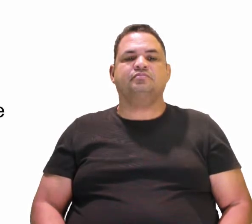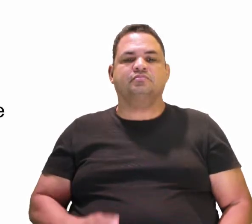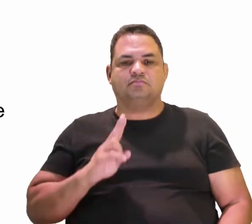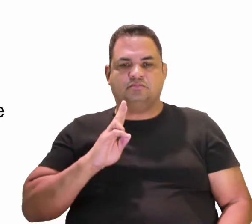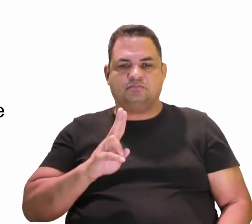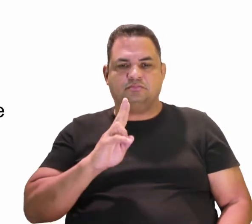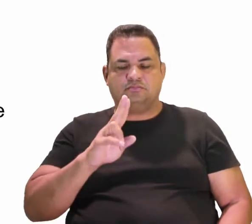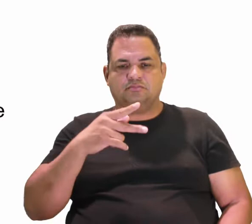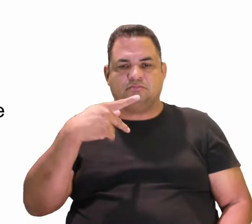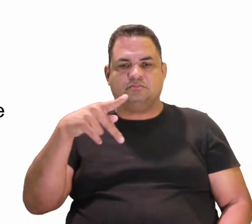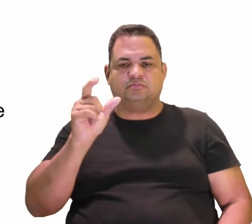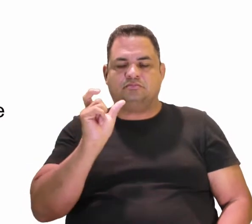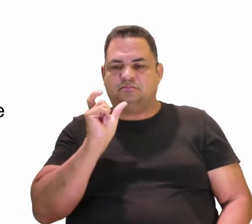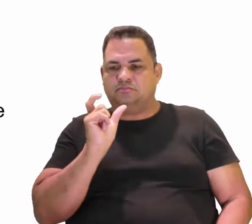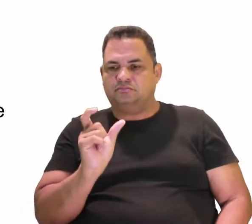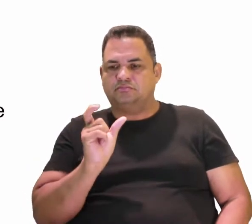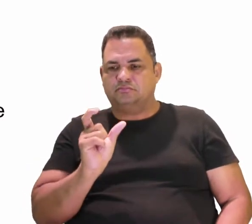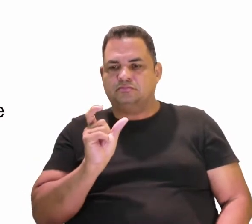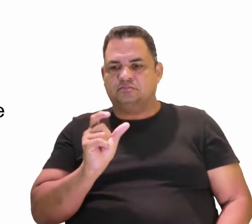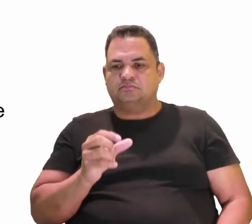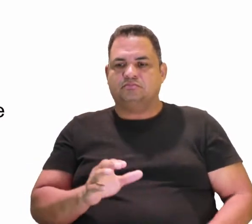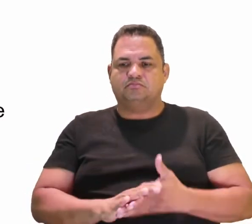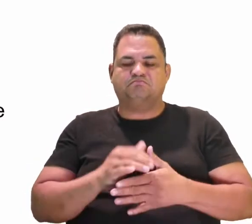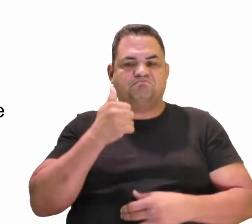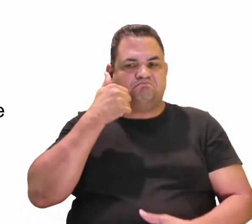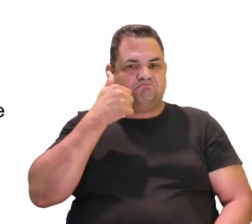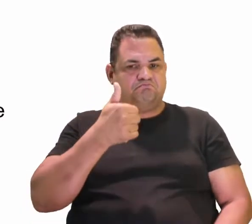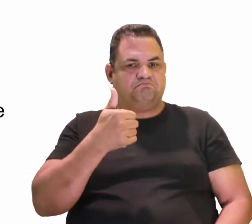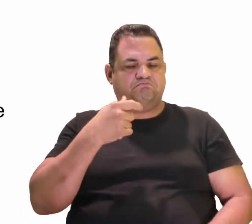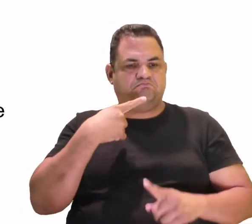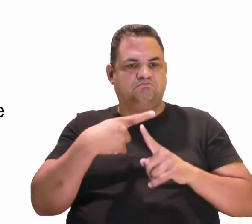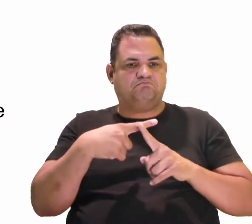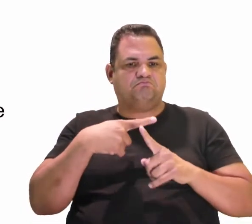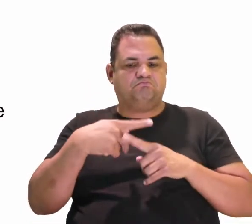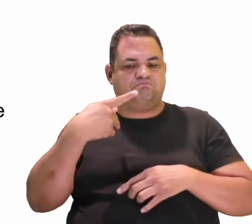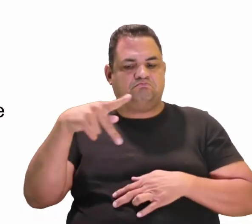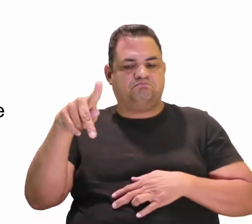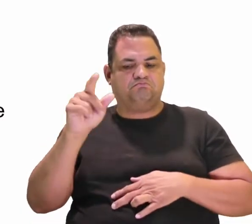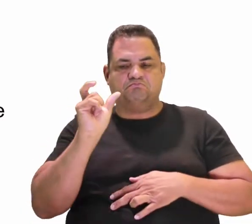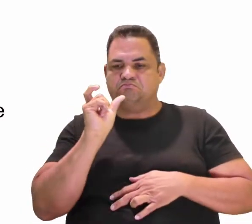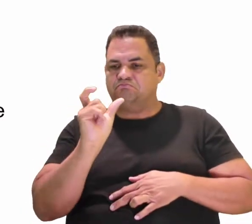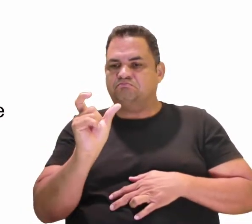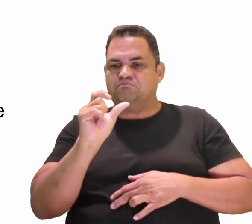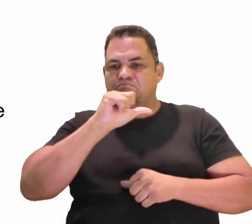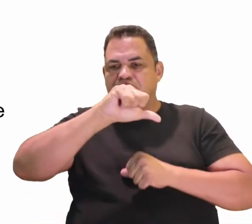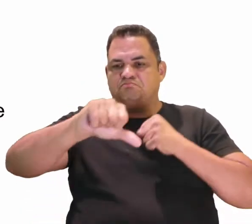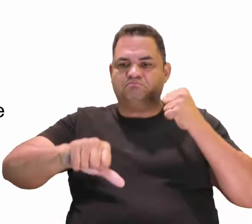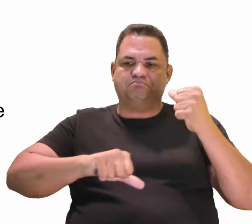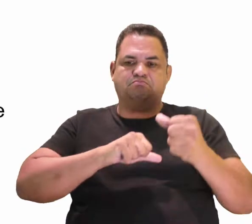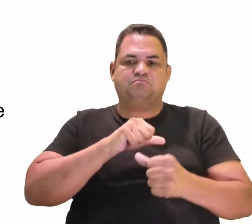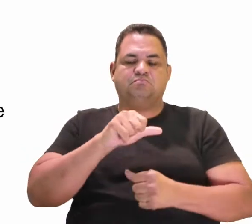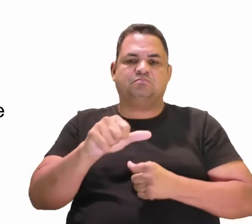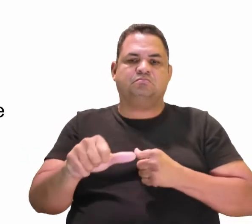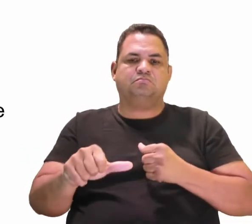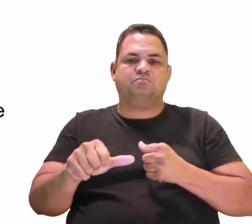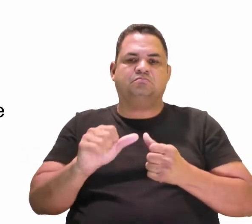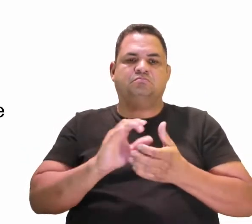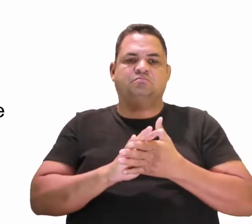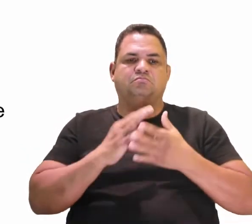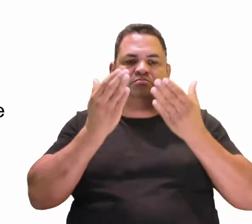Mantenha suas palavras de forma positiva, porque as suas palavras se tornam o